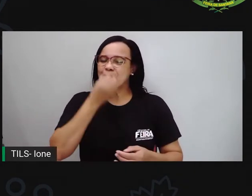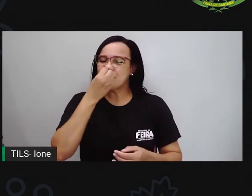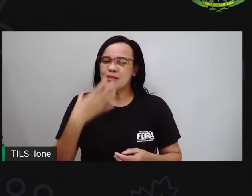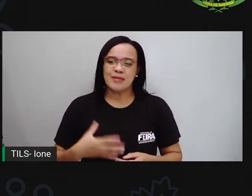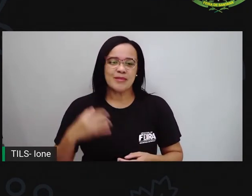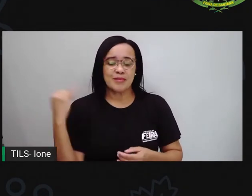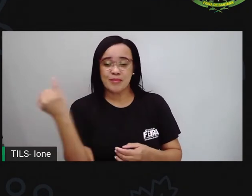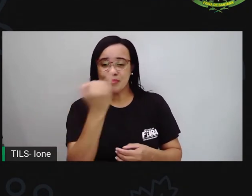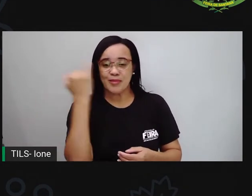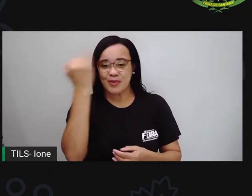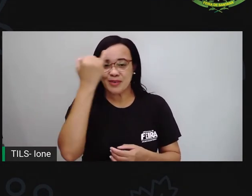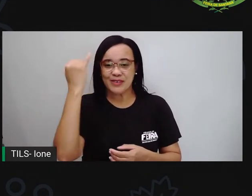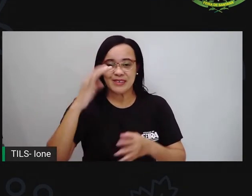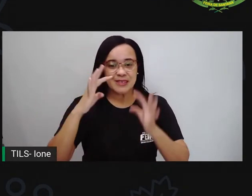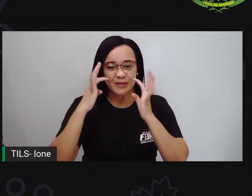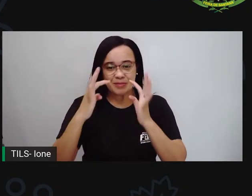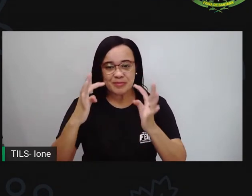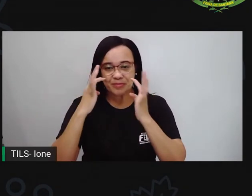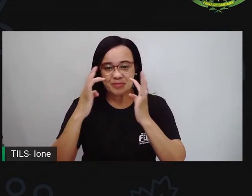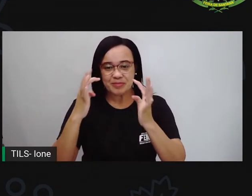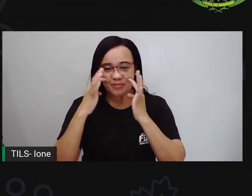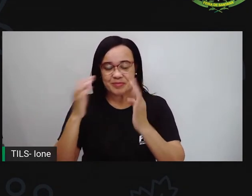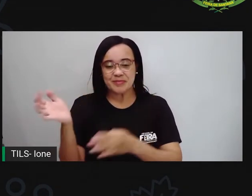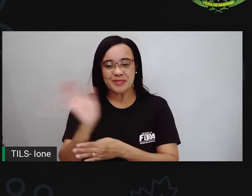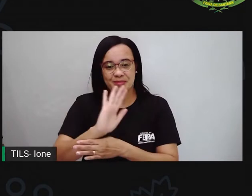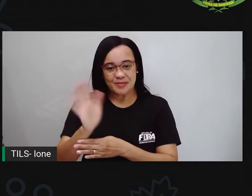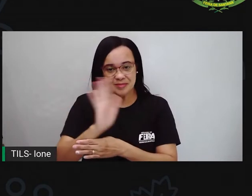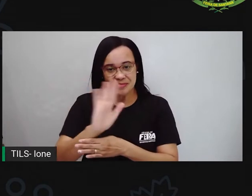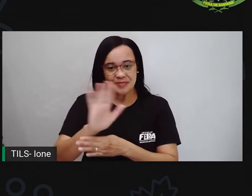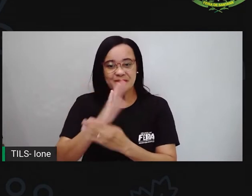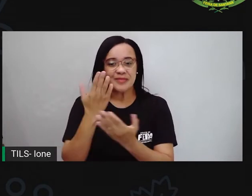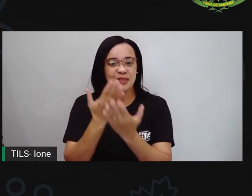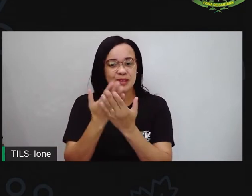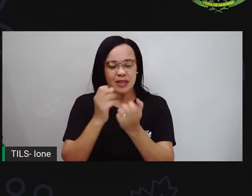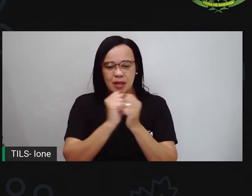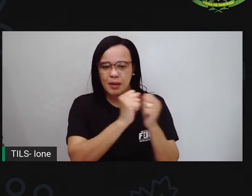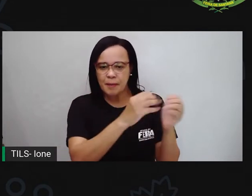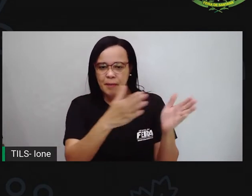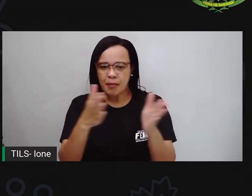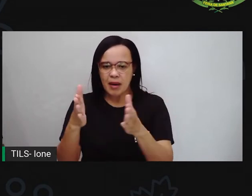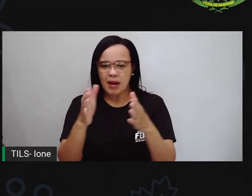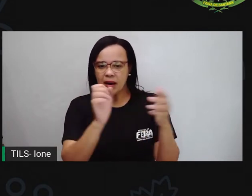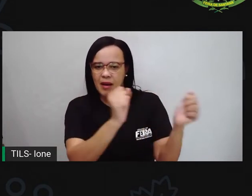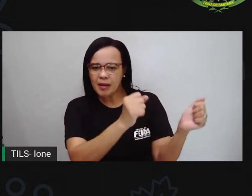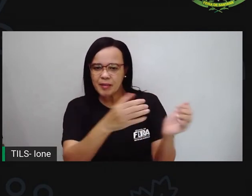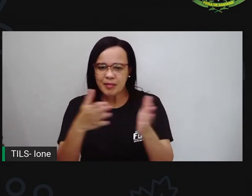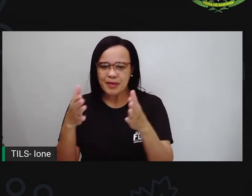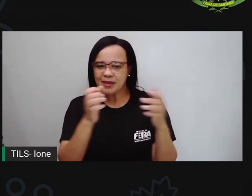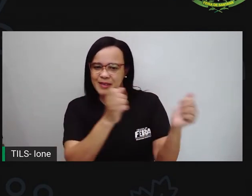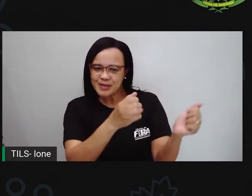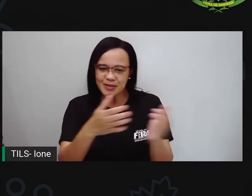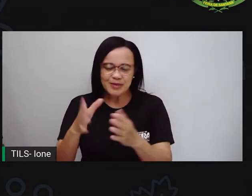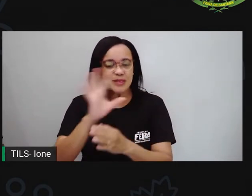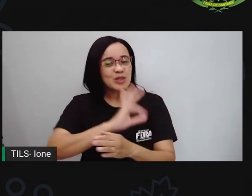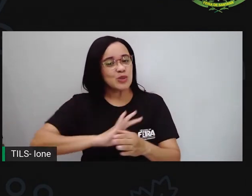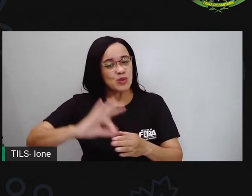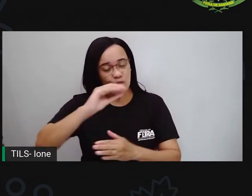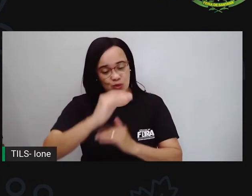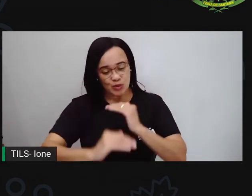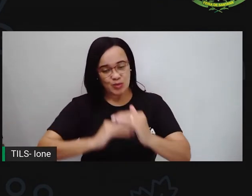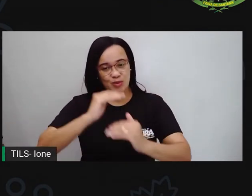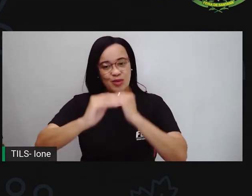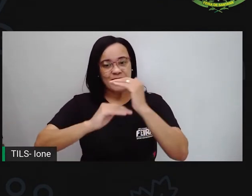ó, assistir as videoaulas e também acompanhar todo o processo que a sua Pro e seu professor aí prepara, né, para que